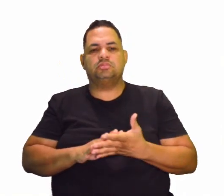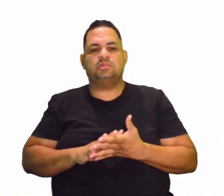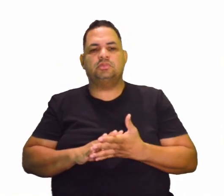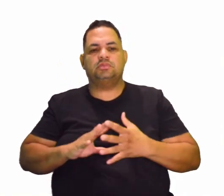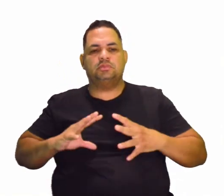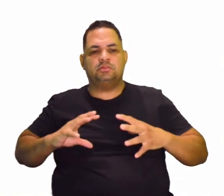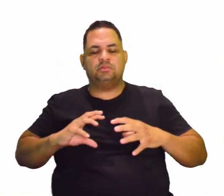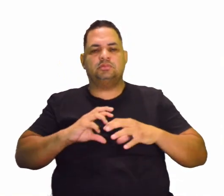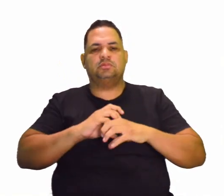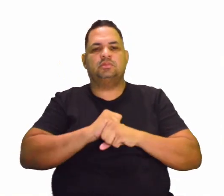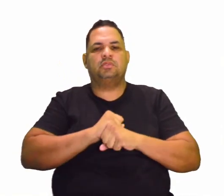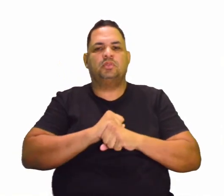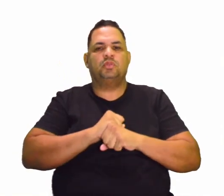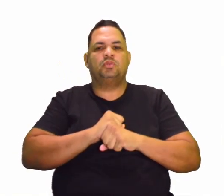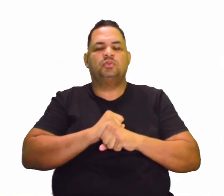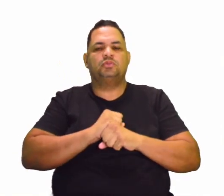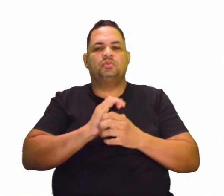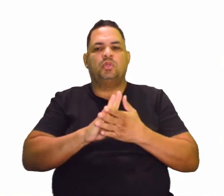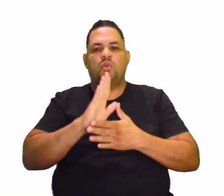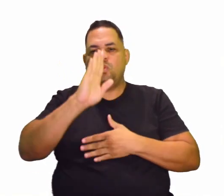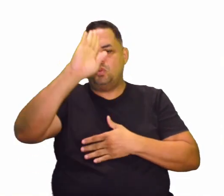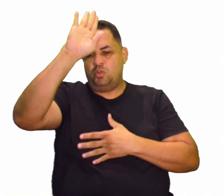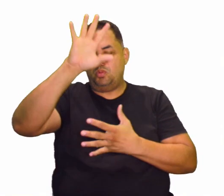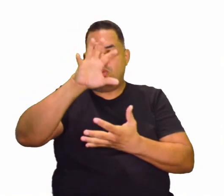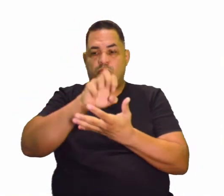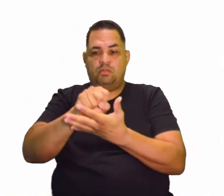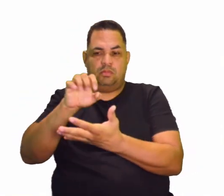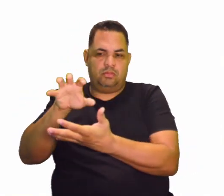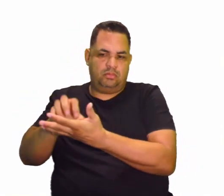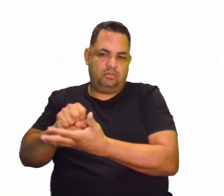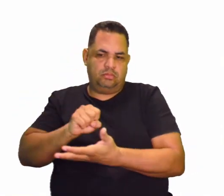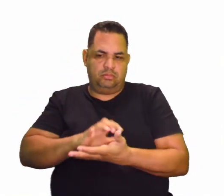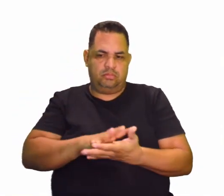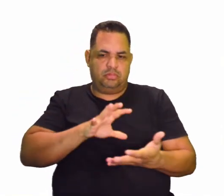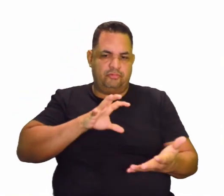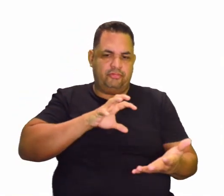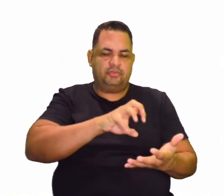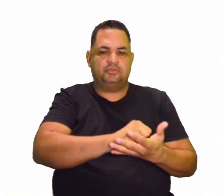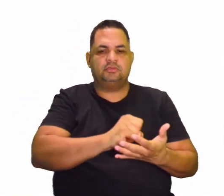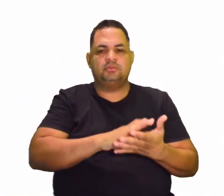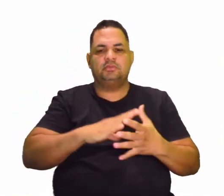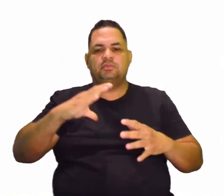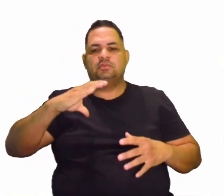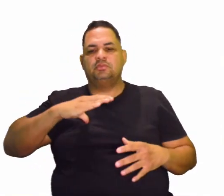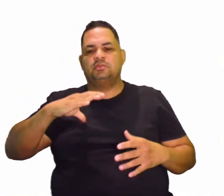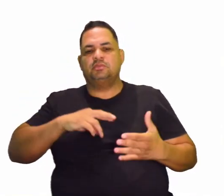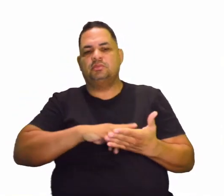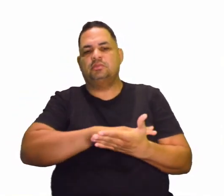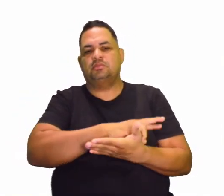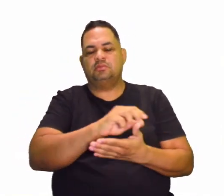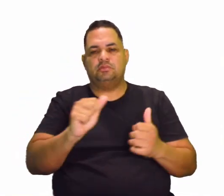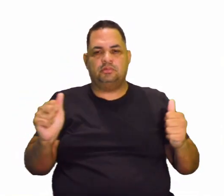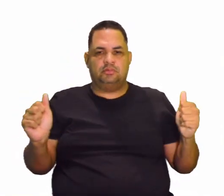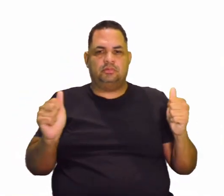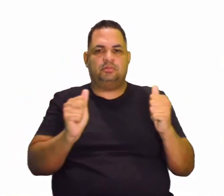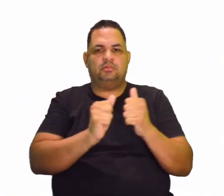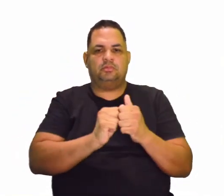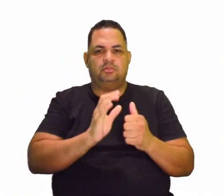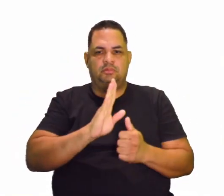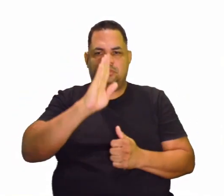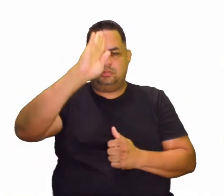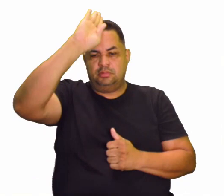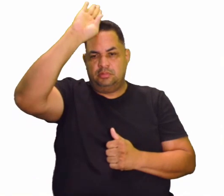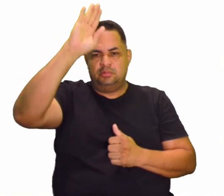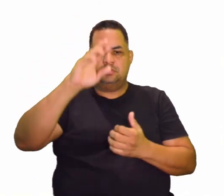Na verdade, os romanos invadiam cidades, várias cidades ali próximas a Roma, mas